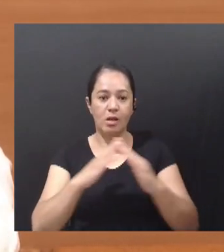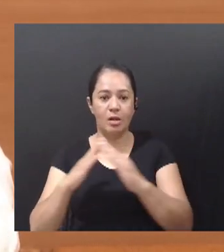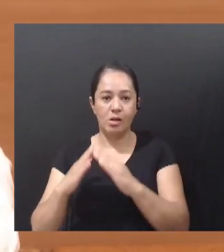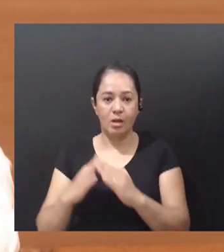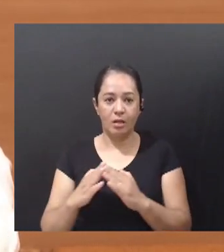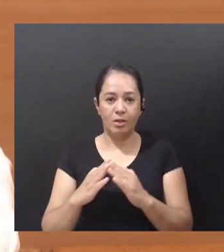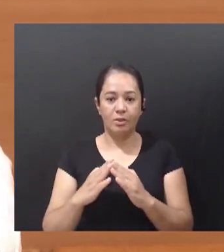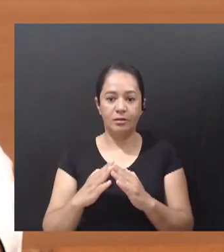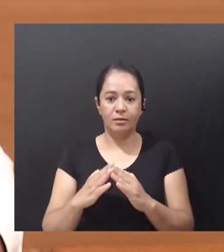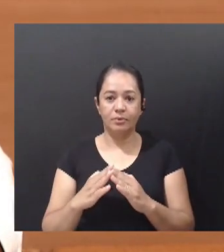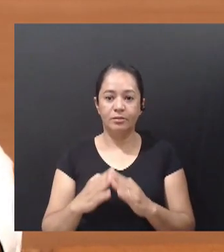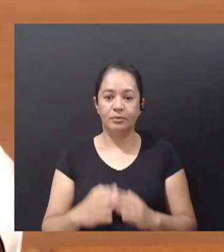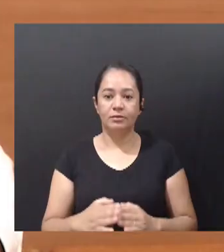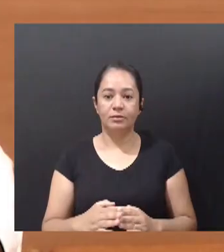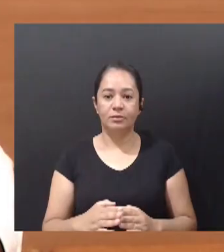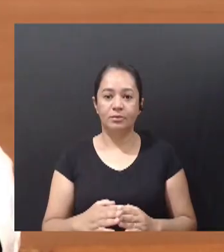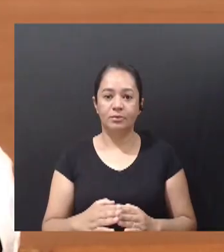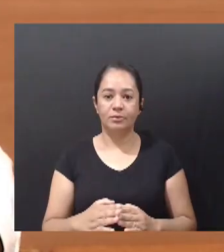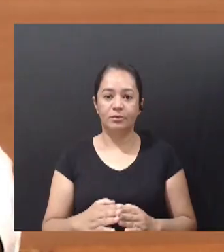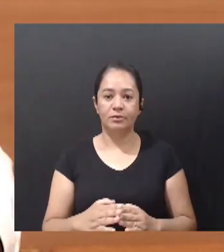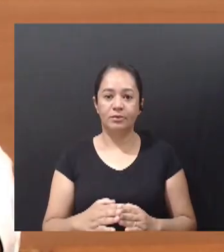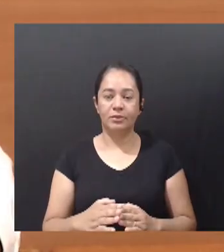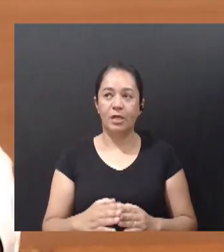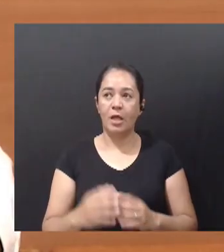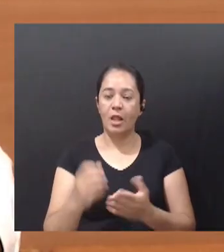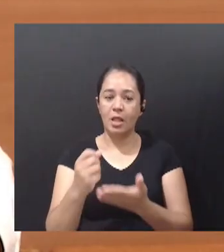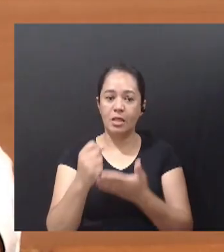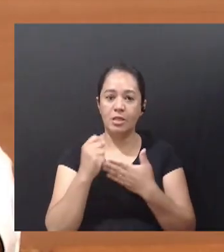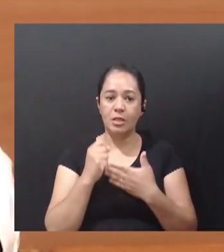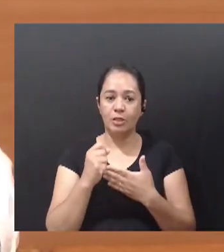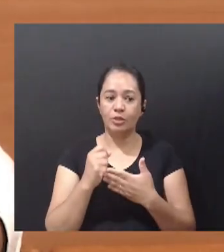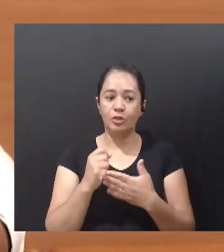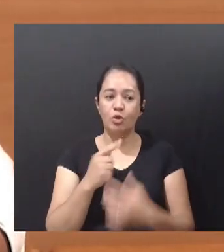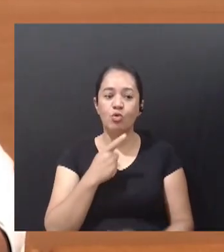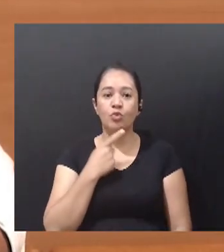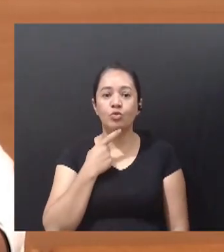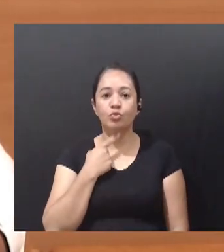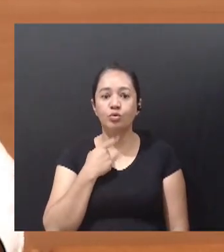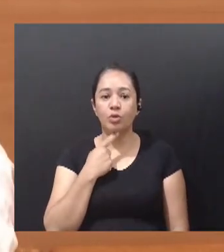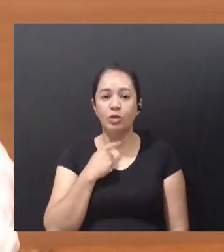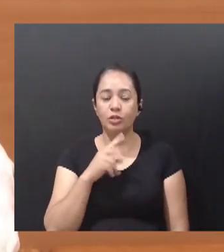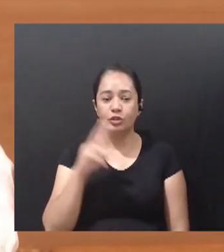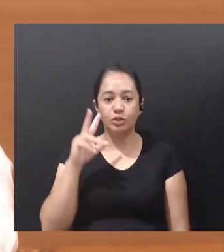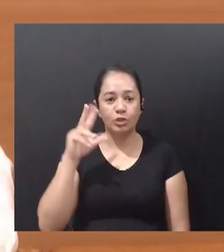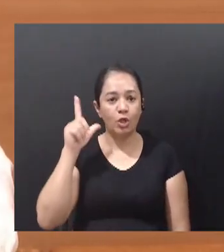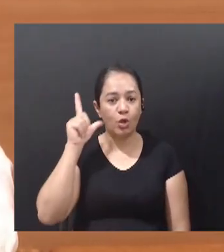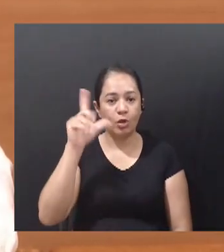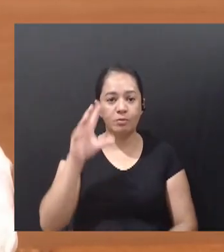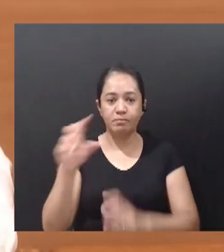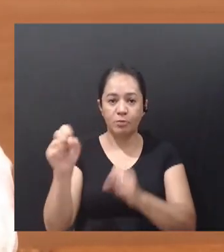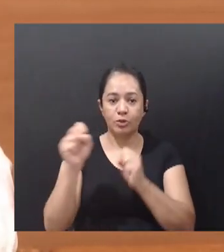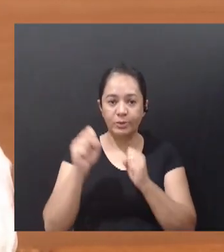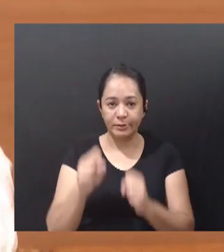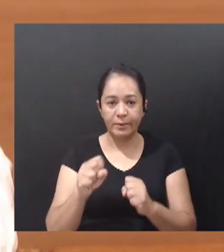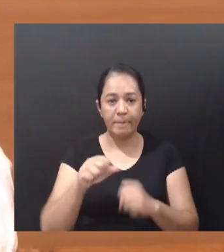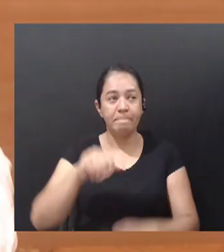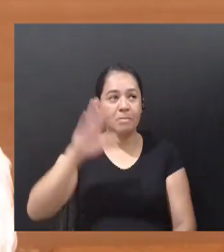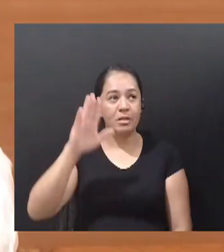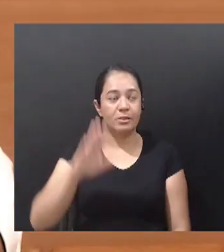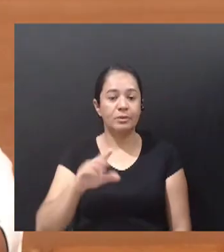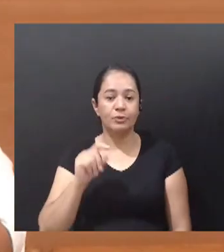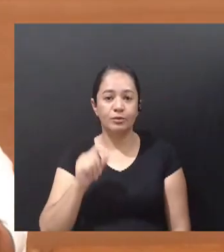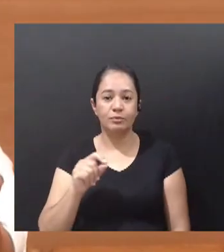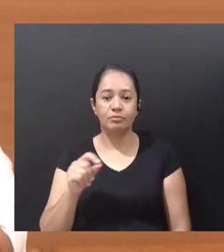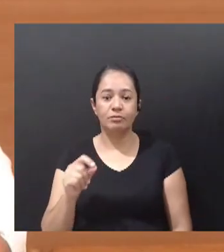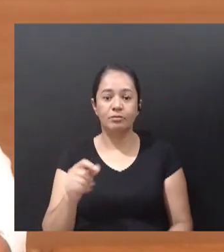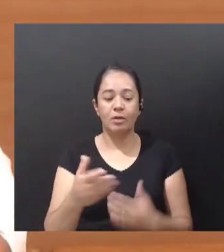ele me trouxe muito esse desejo de potencializar ainda mais essa partilha de conhecimento,